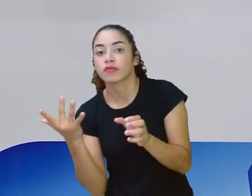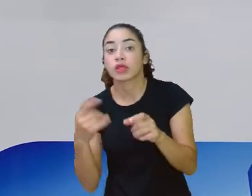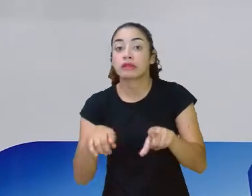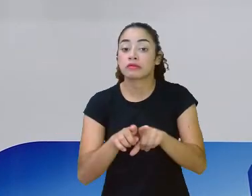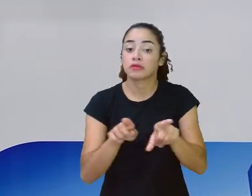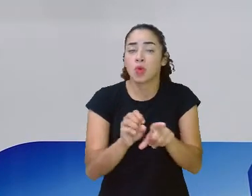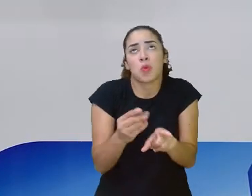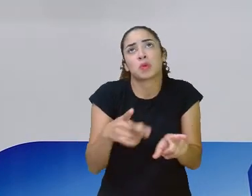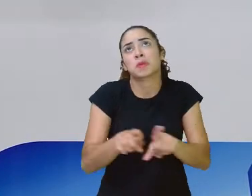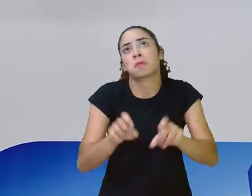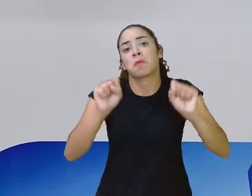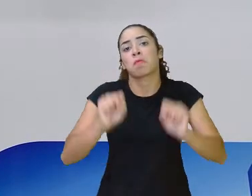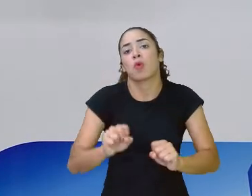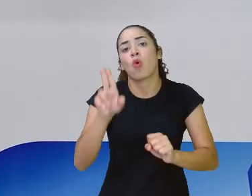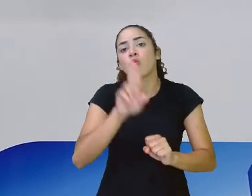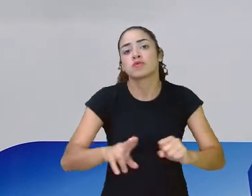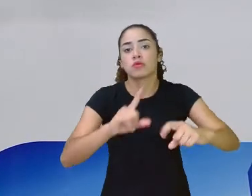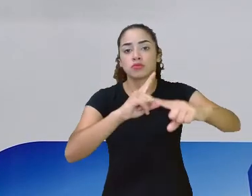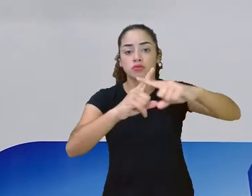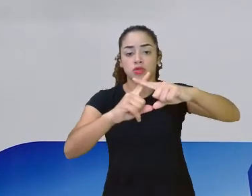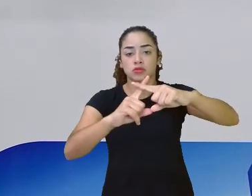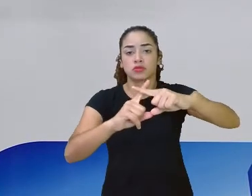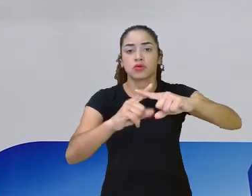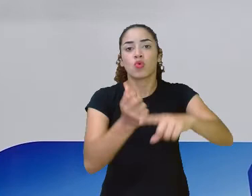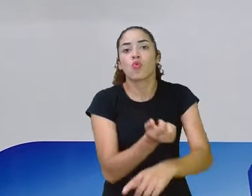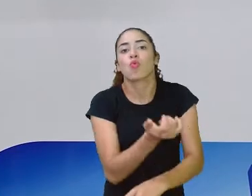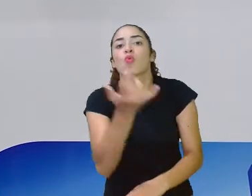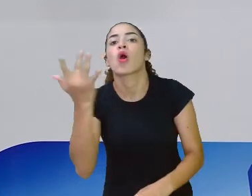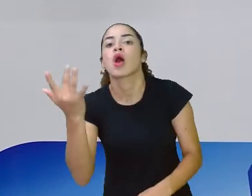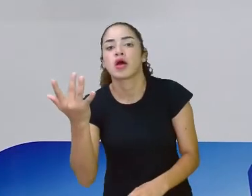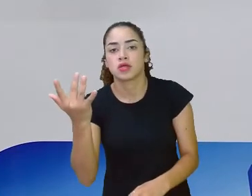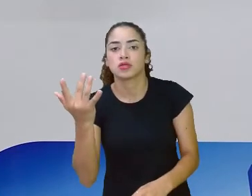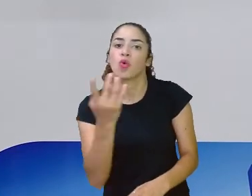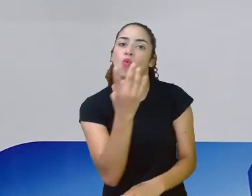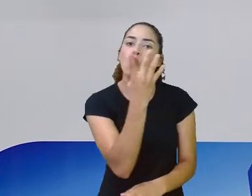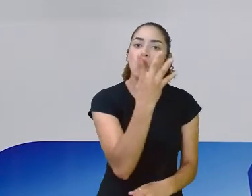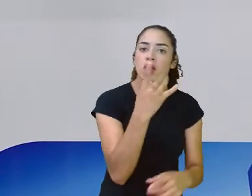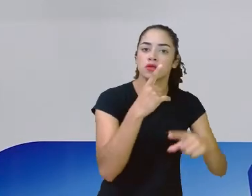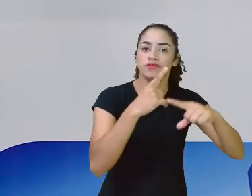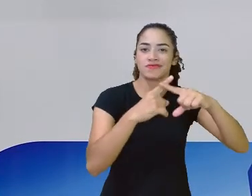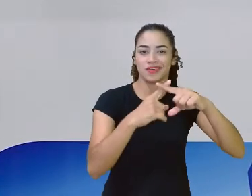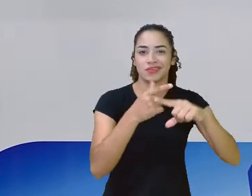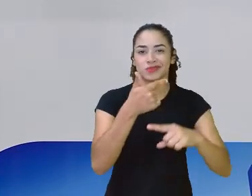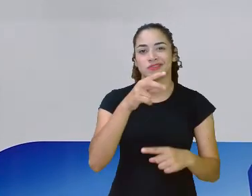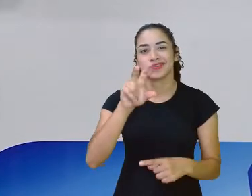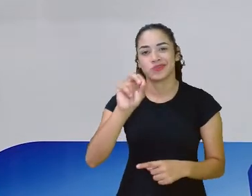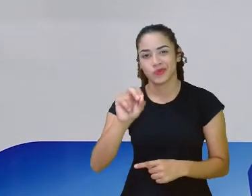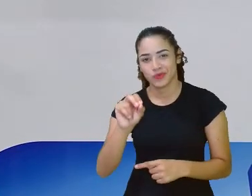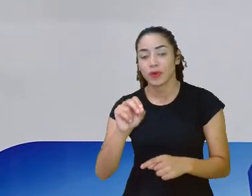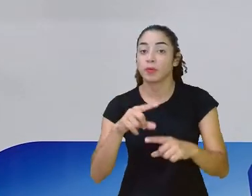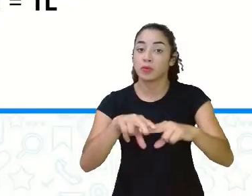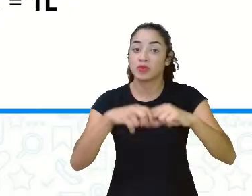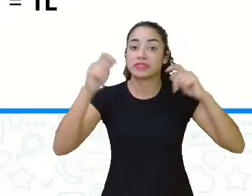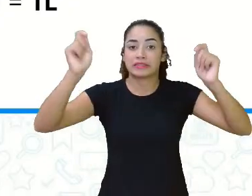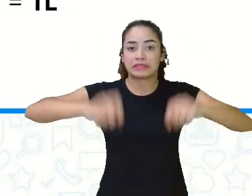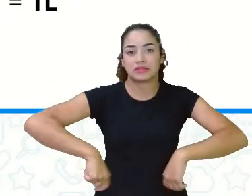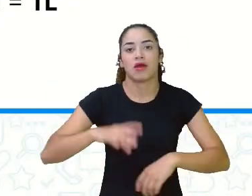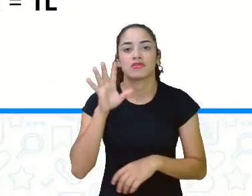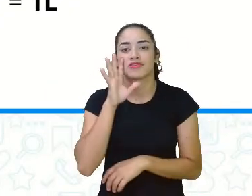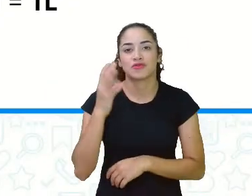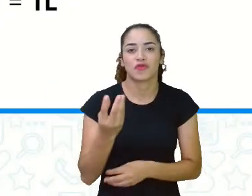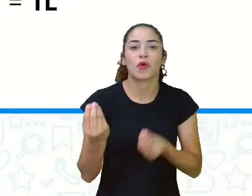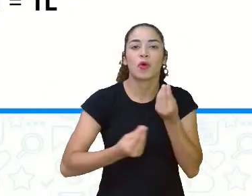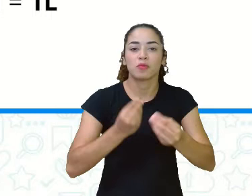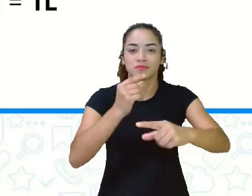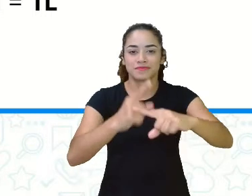estou aqui pegando 250 ml? 4. Por isso que eu posso também resolver pela multiplicação. E vou